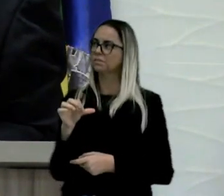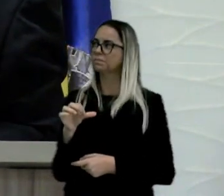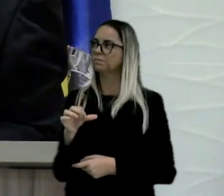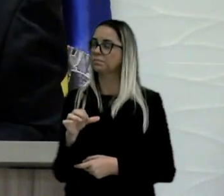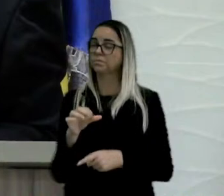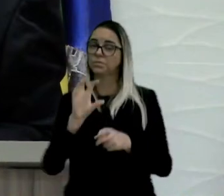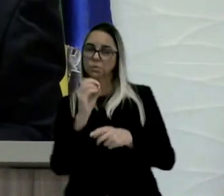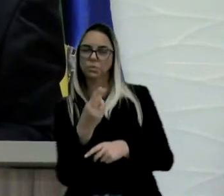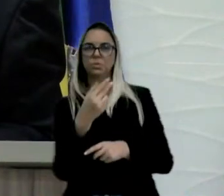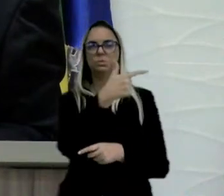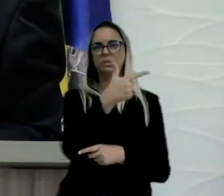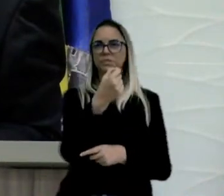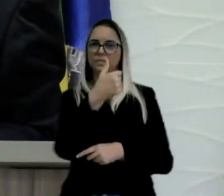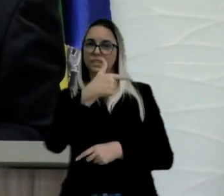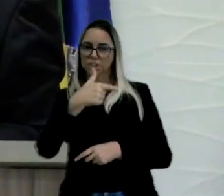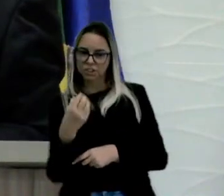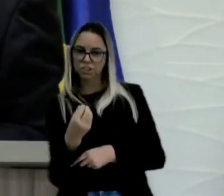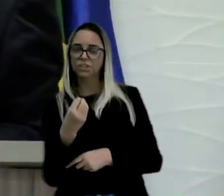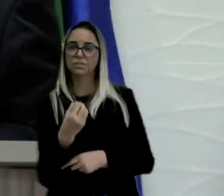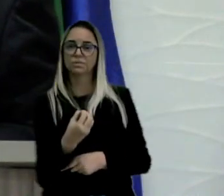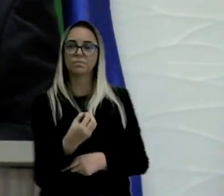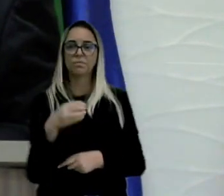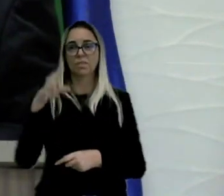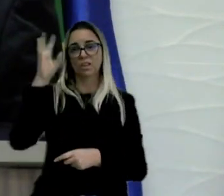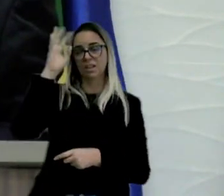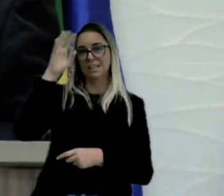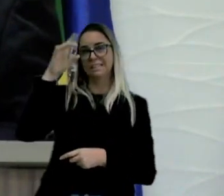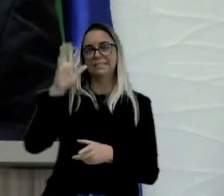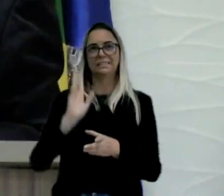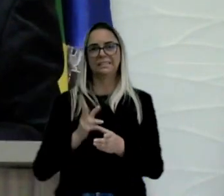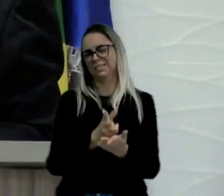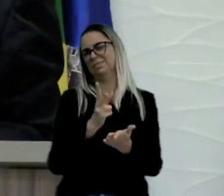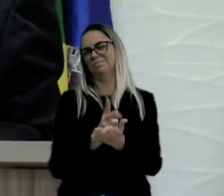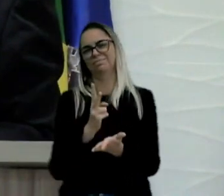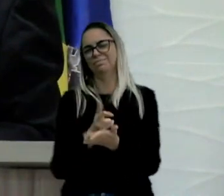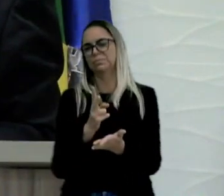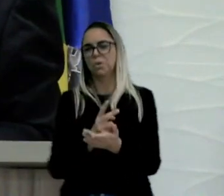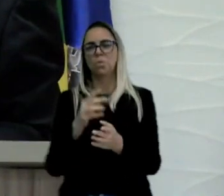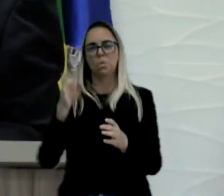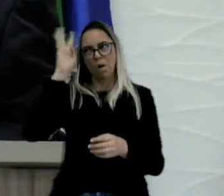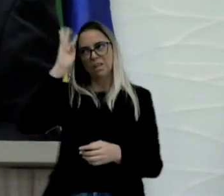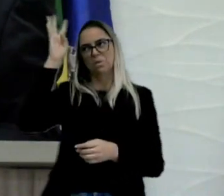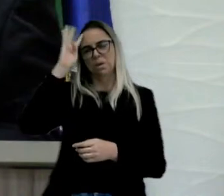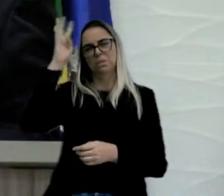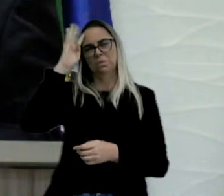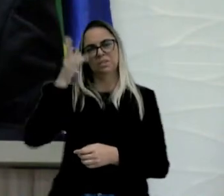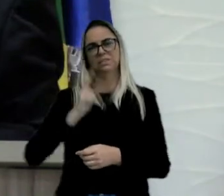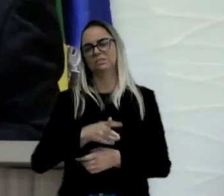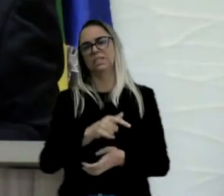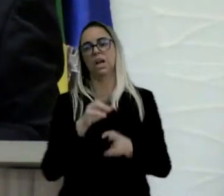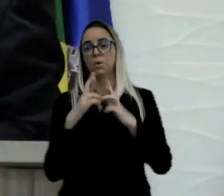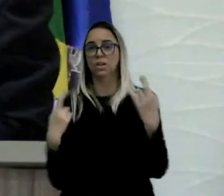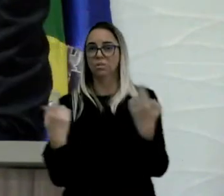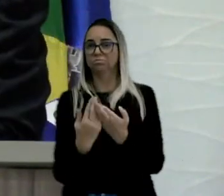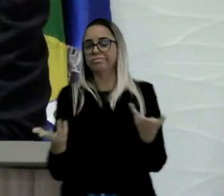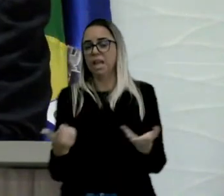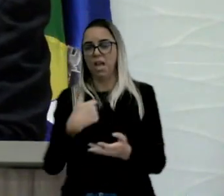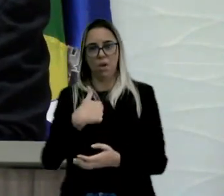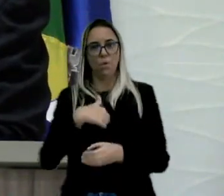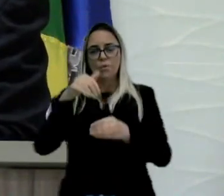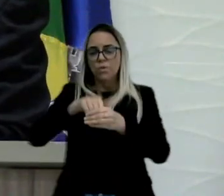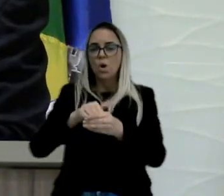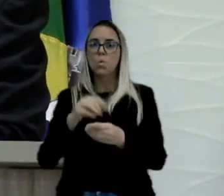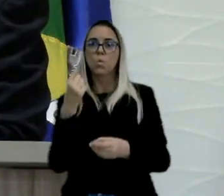2020 era voto de repúdio toda quarta-feira e eu Prometi a mim até hoje eu só votei um voto de